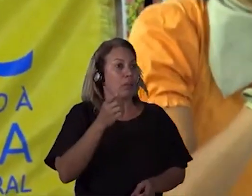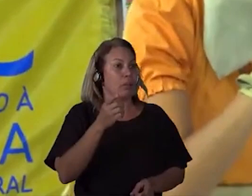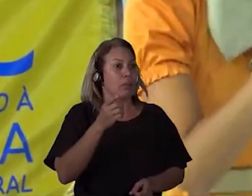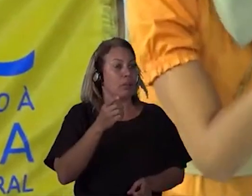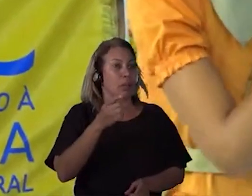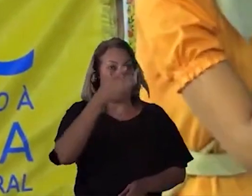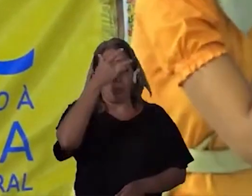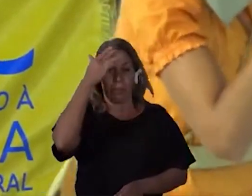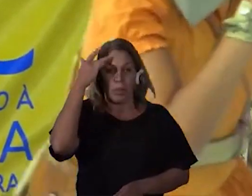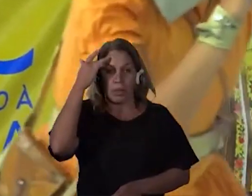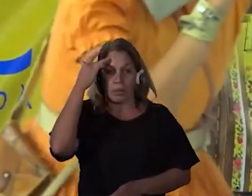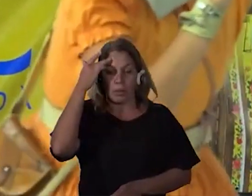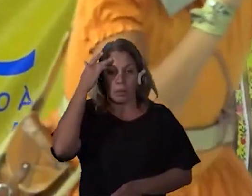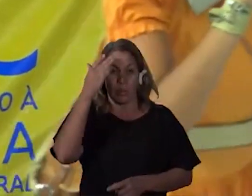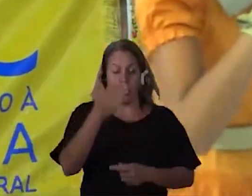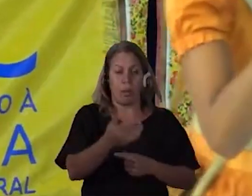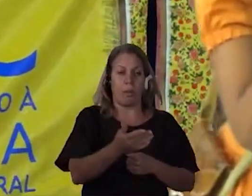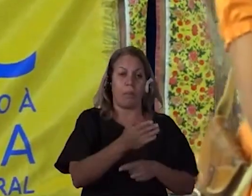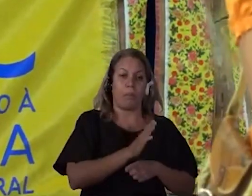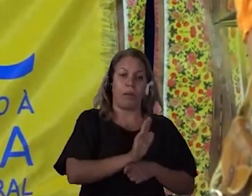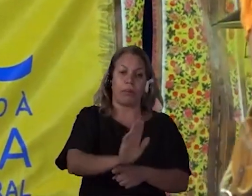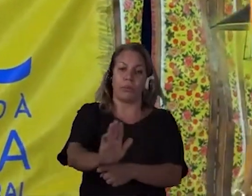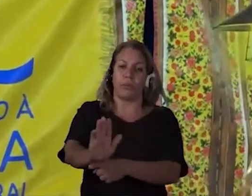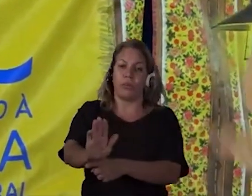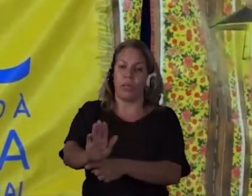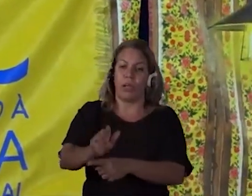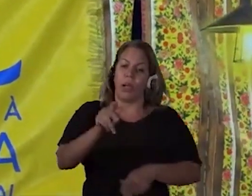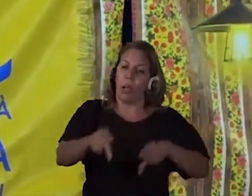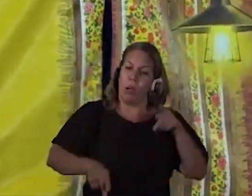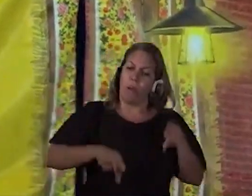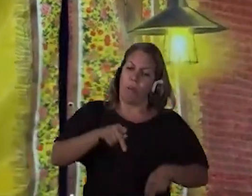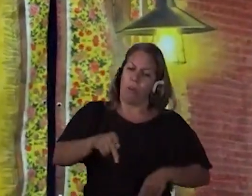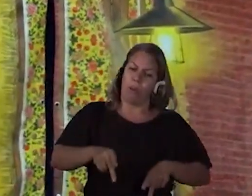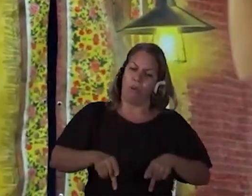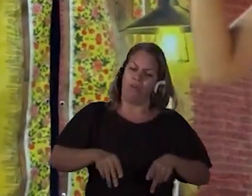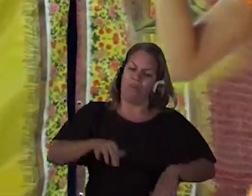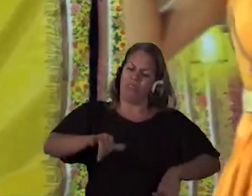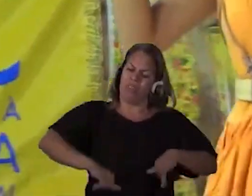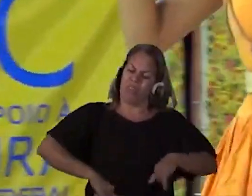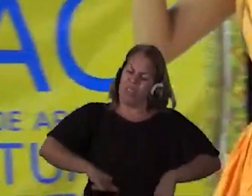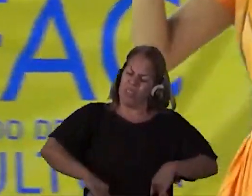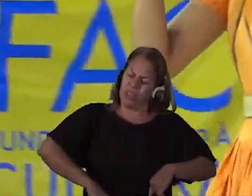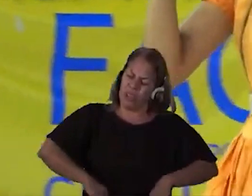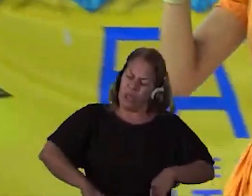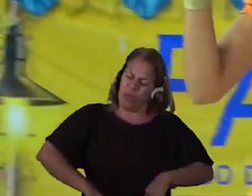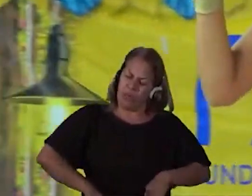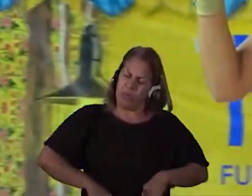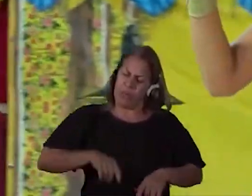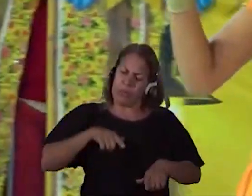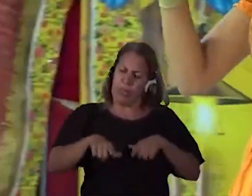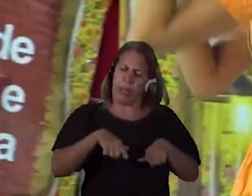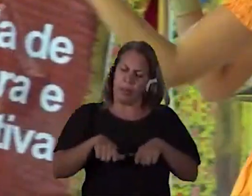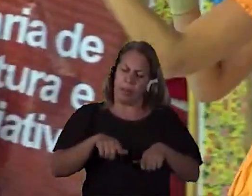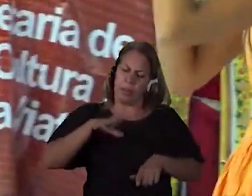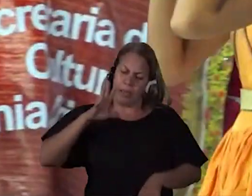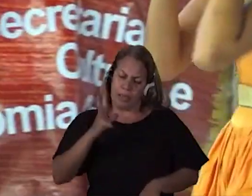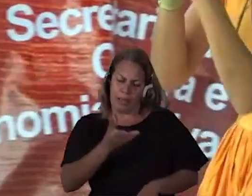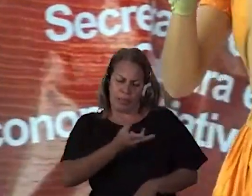comum. Inclusive, eu não pensava nessa possibilidade. E aí, foi feito o convite. A gente não tinha muito tempo para ficar pensando se seria bom,